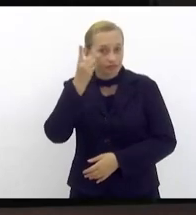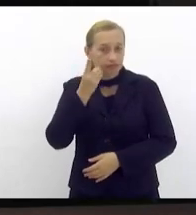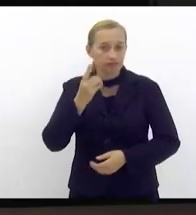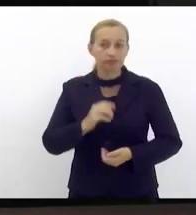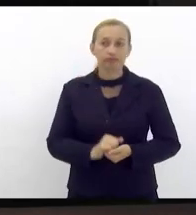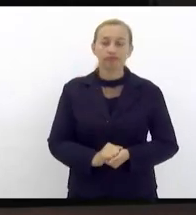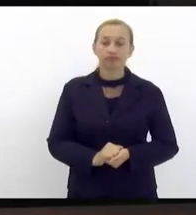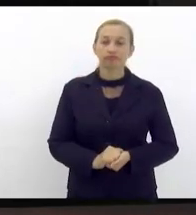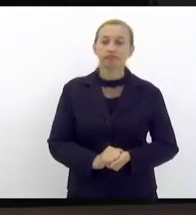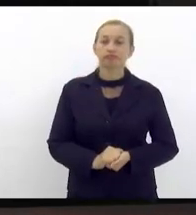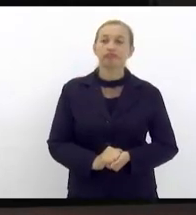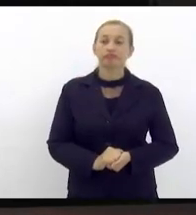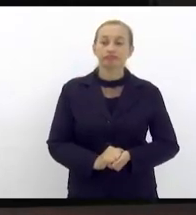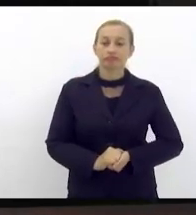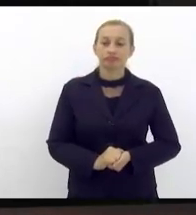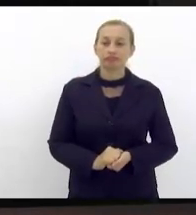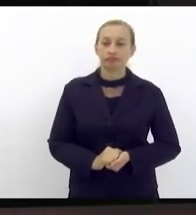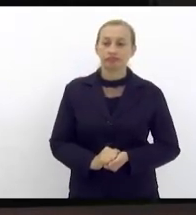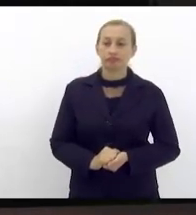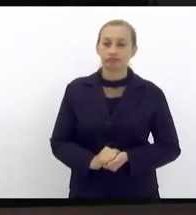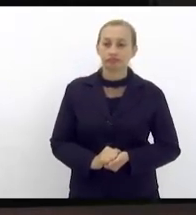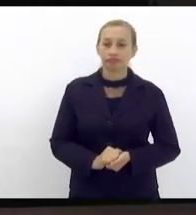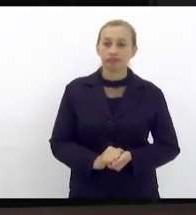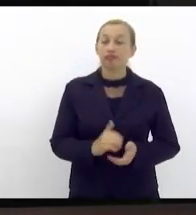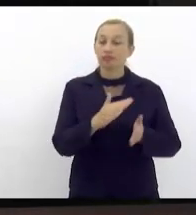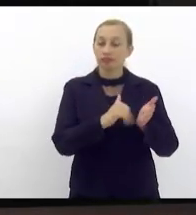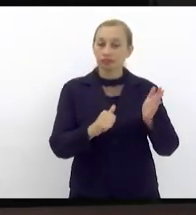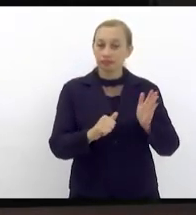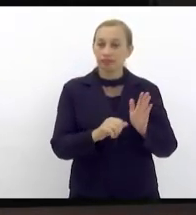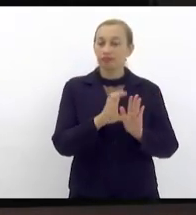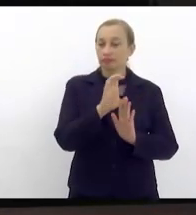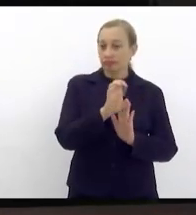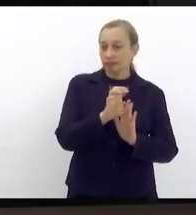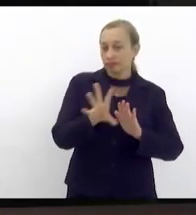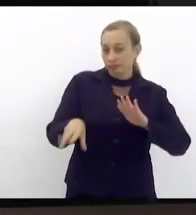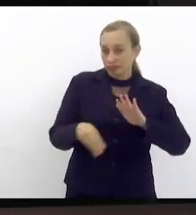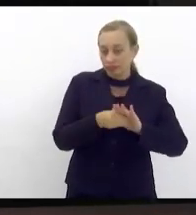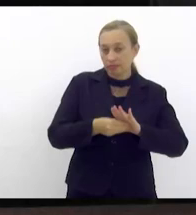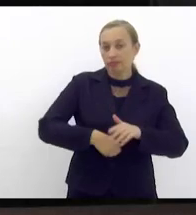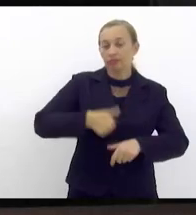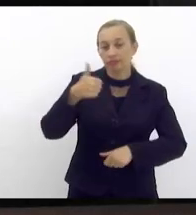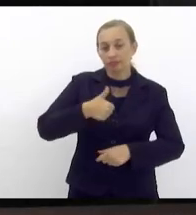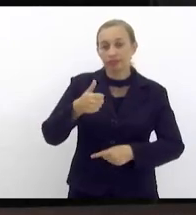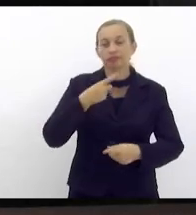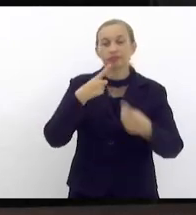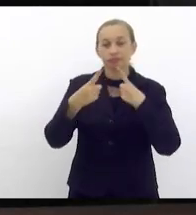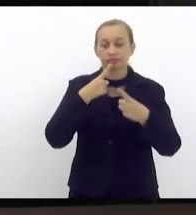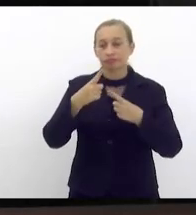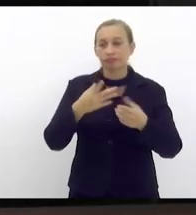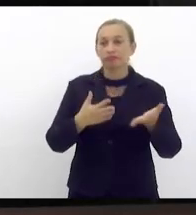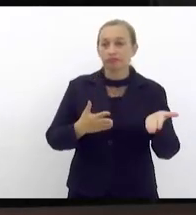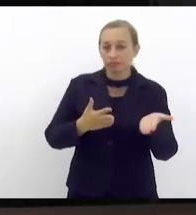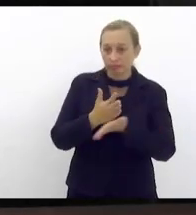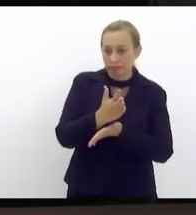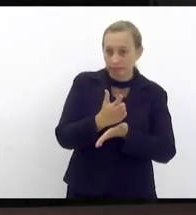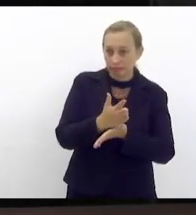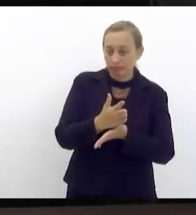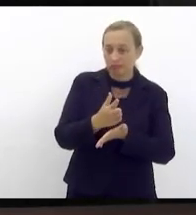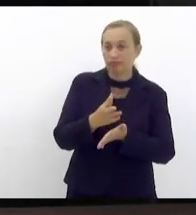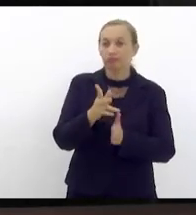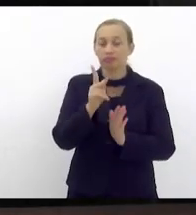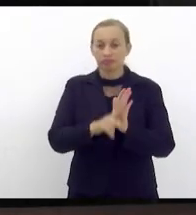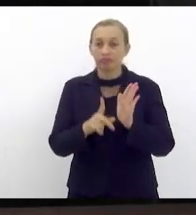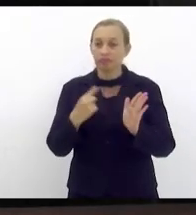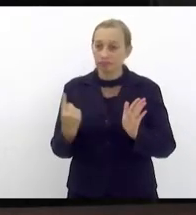emendaram e que retiraram a emenda em primeira discussão para que a gente possa aprovar o nosso projeto